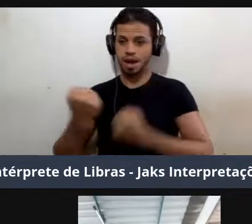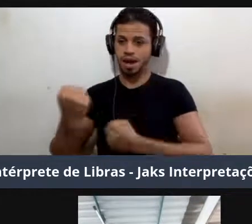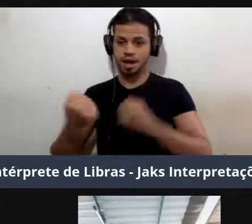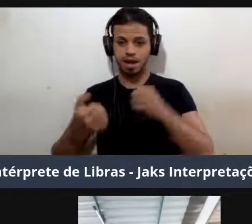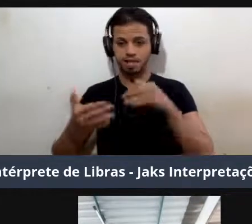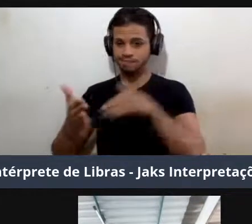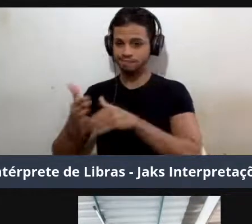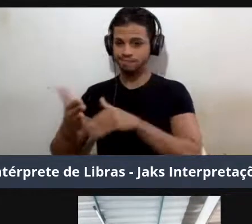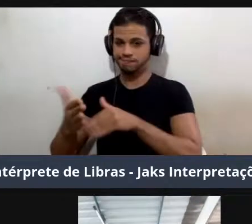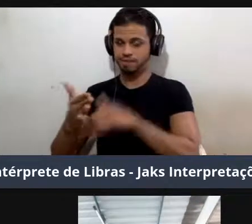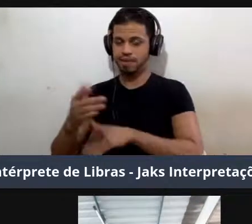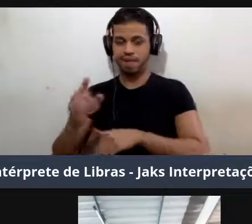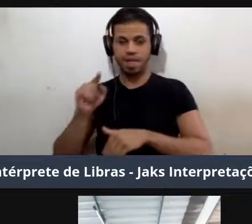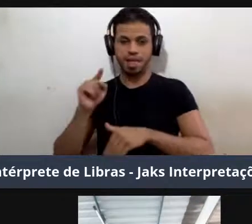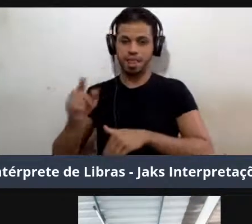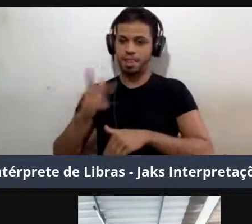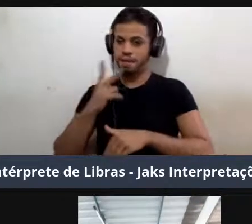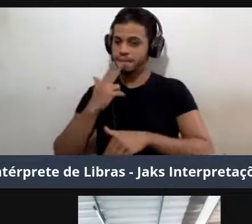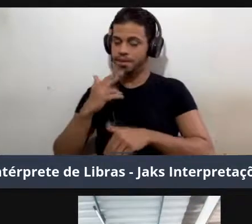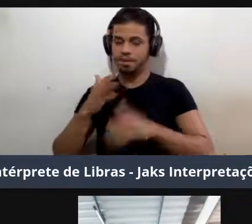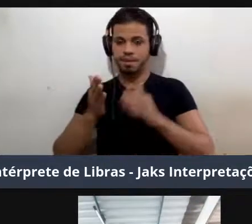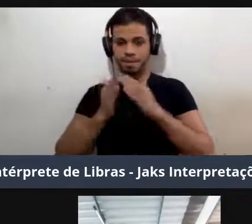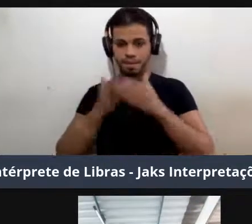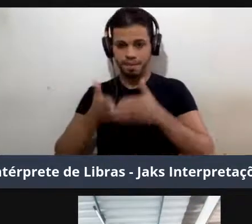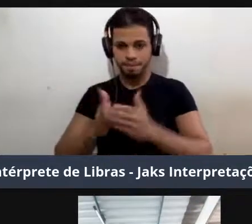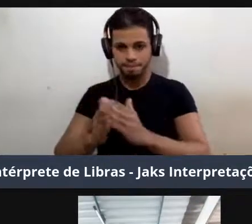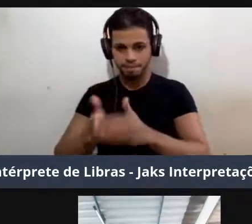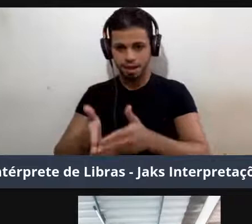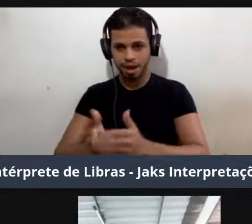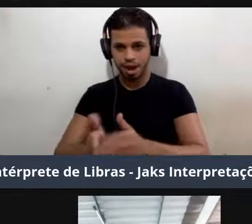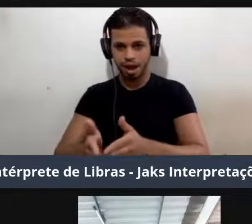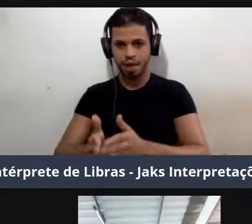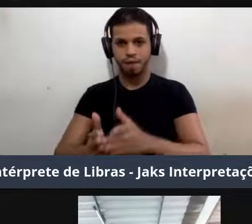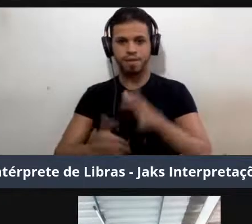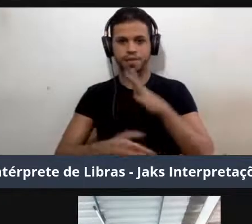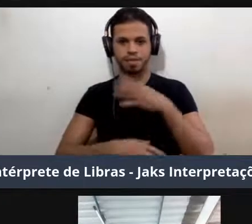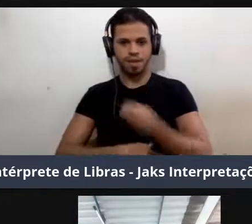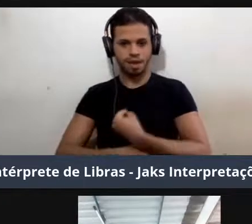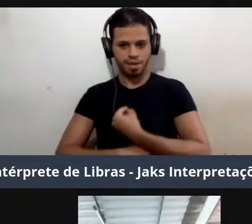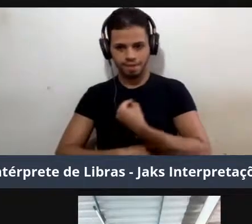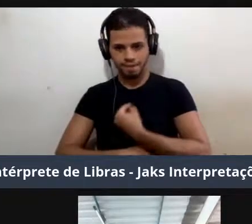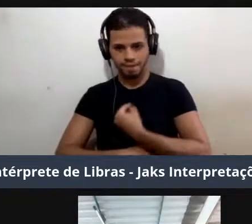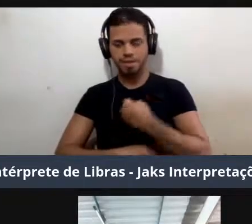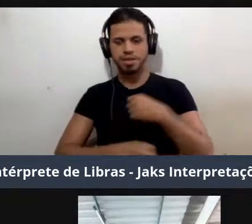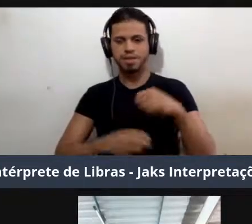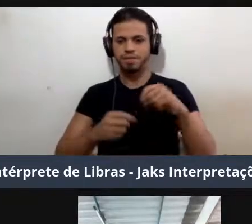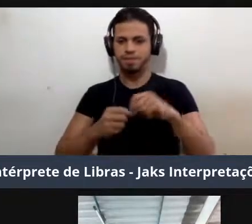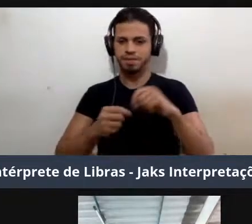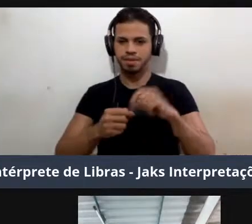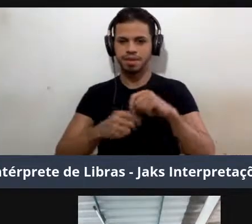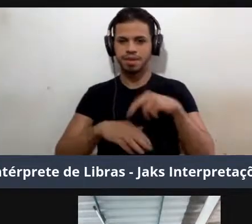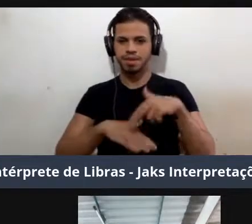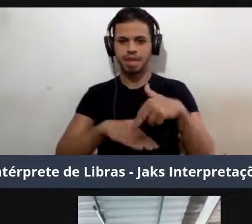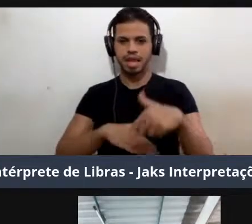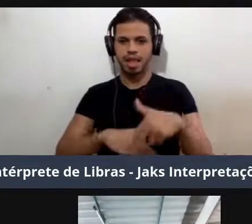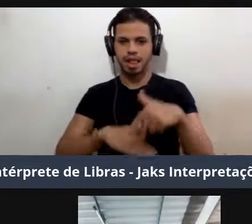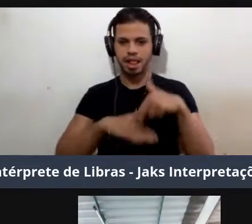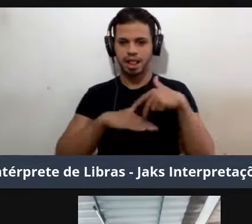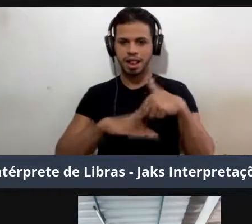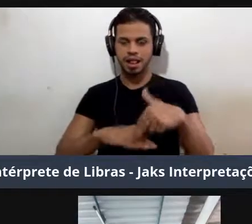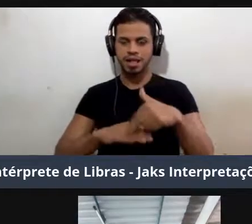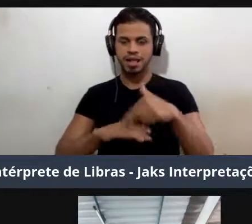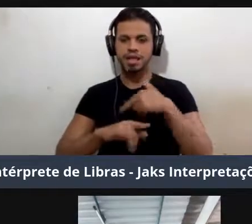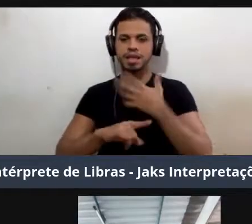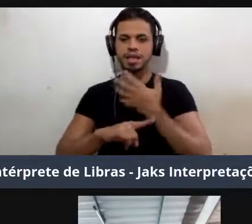Ela anda de barco, anda de... E a gente anda muito aqui a pé, nas serras.